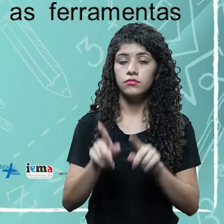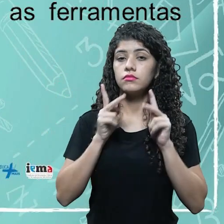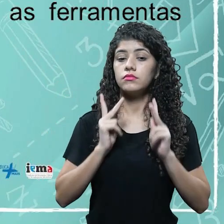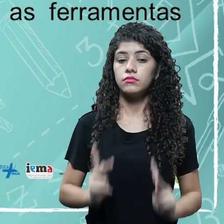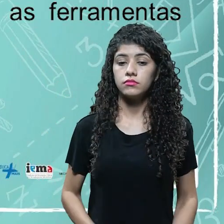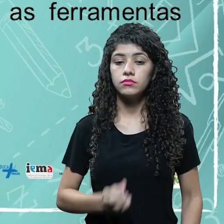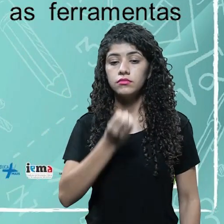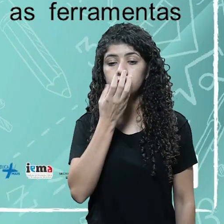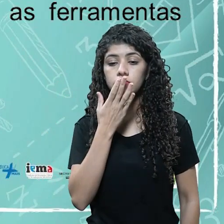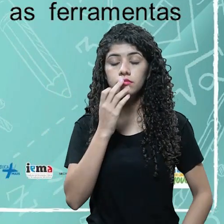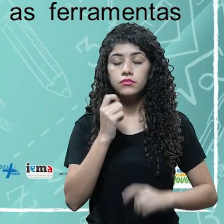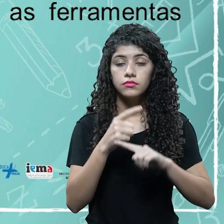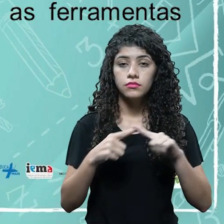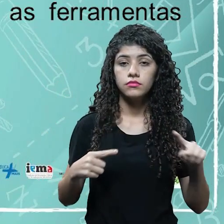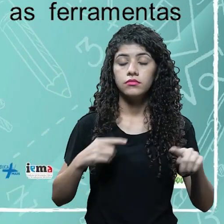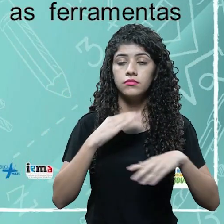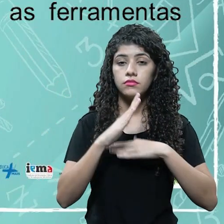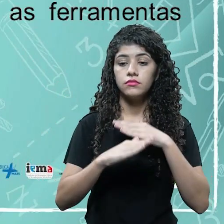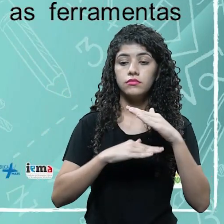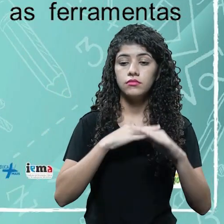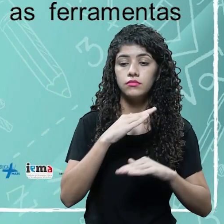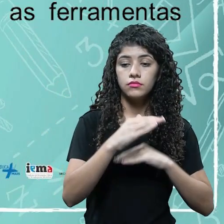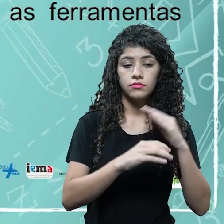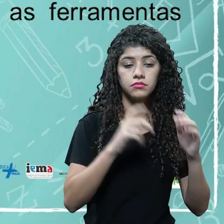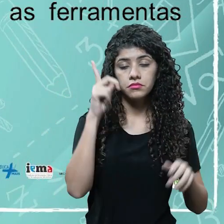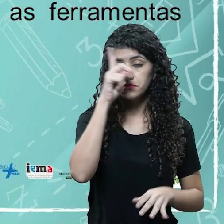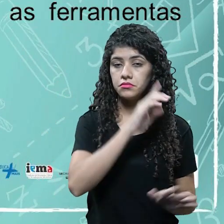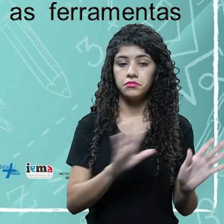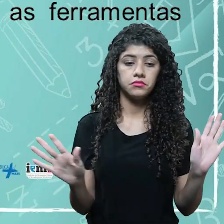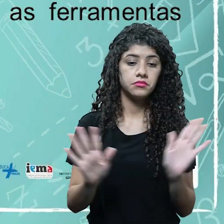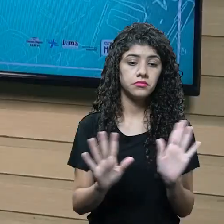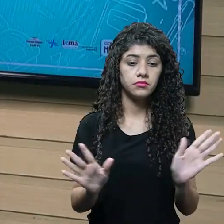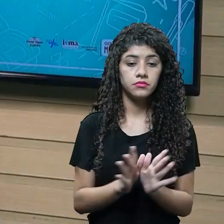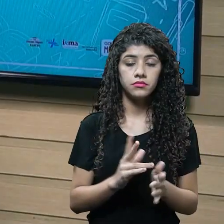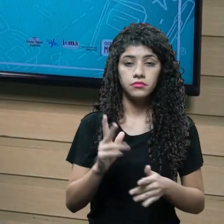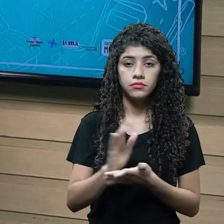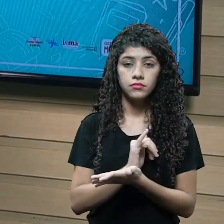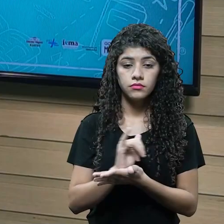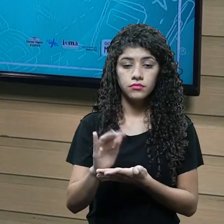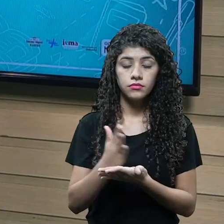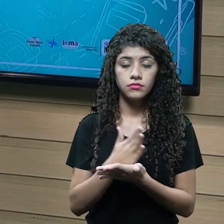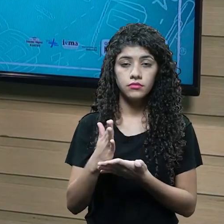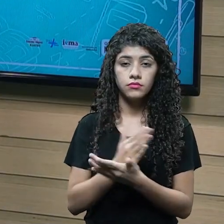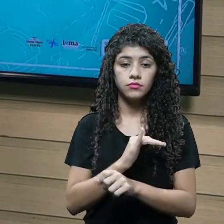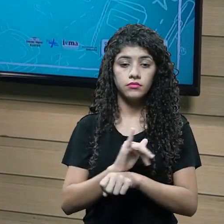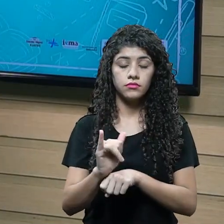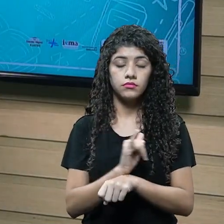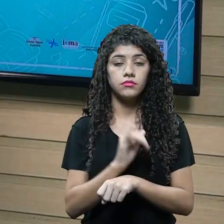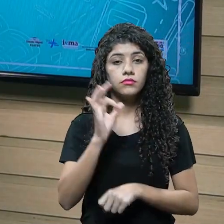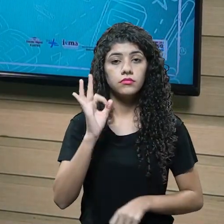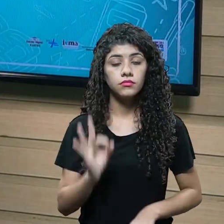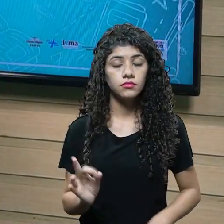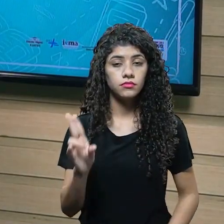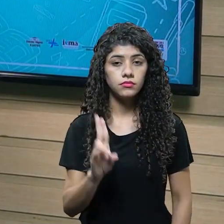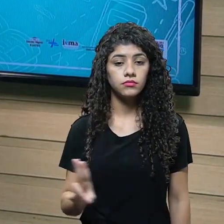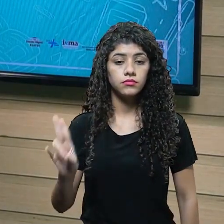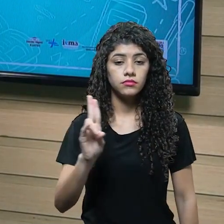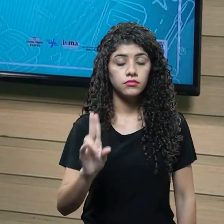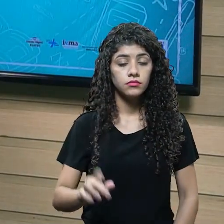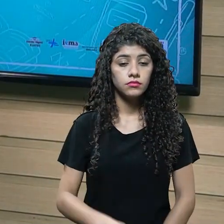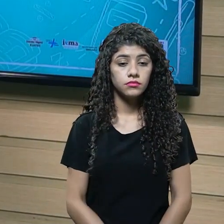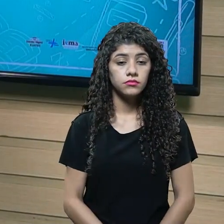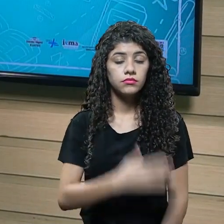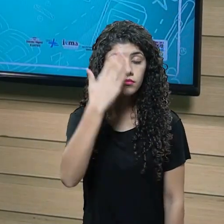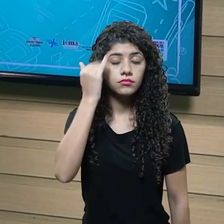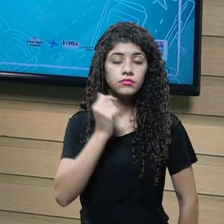mas o processo não será tão difícil se as ferramentas certas forem usadas. Então vamos deixar claro, gente, não é porque que a empresa ela é atacadista, que ela sabe que